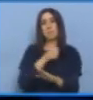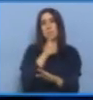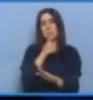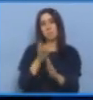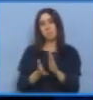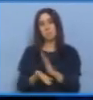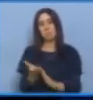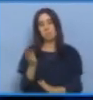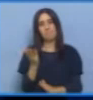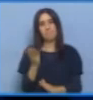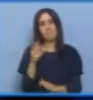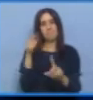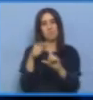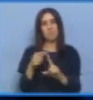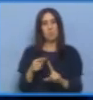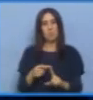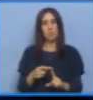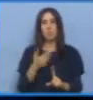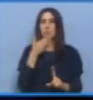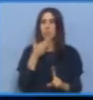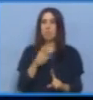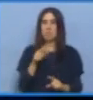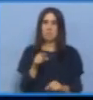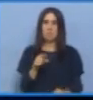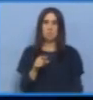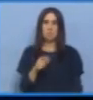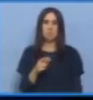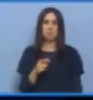embarcar numa missão e numa experiência deste